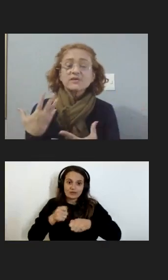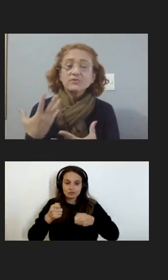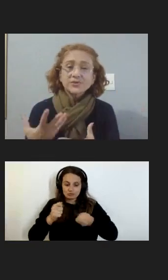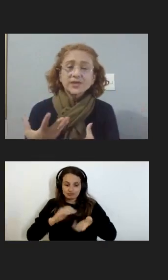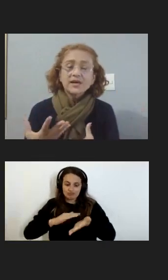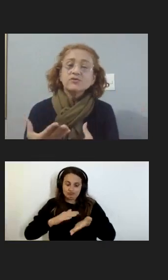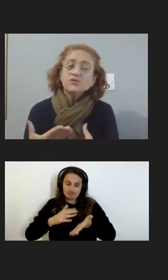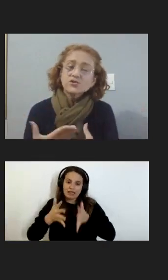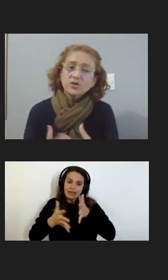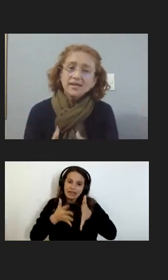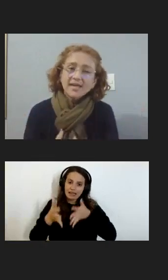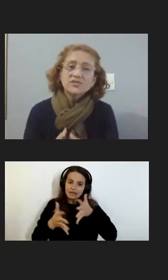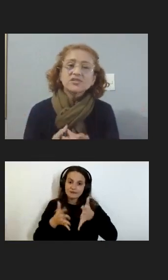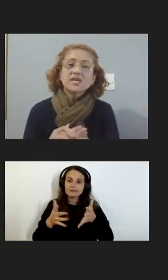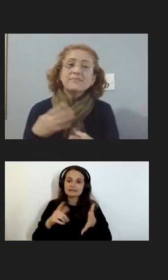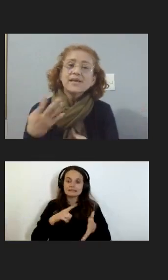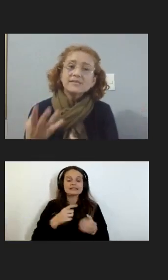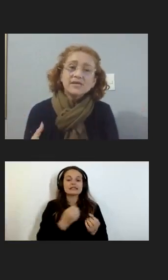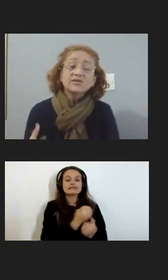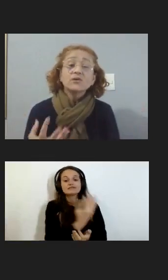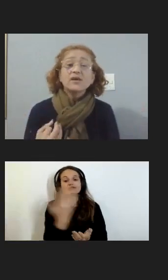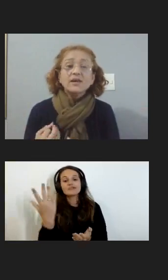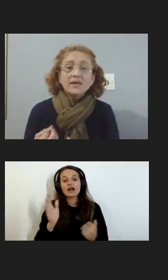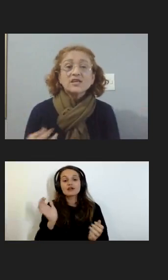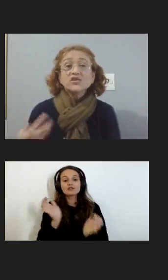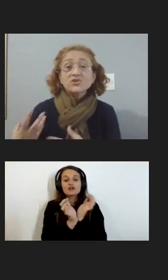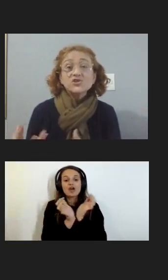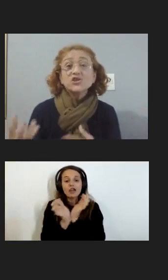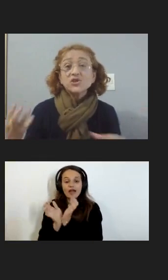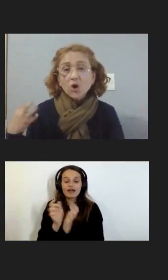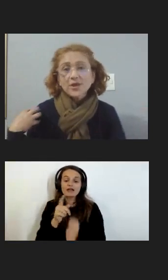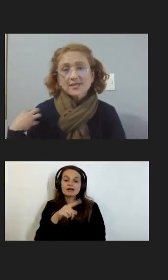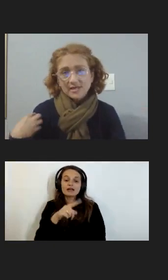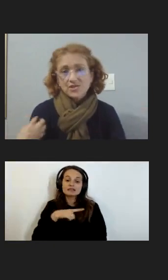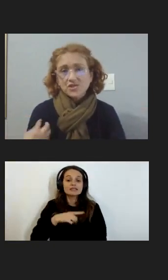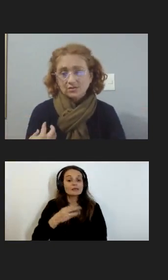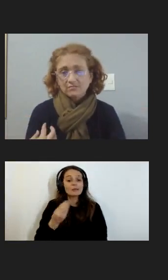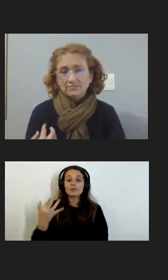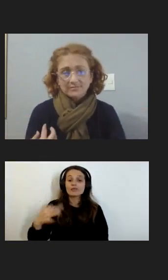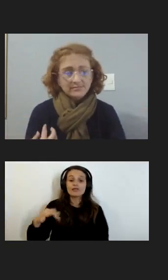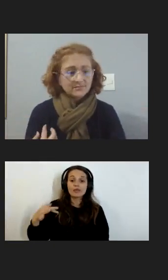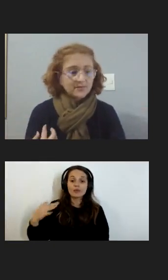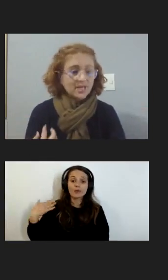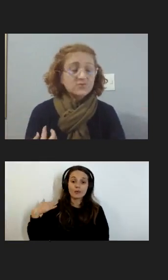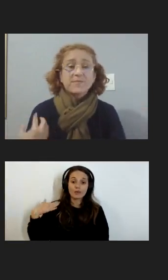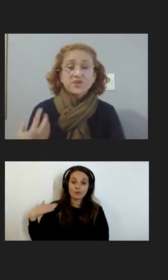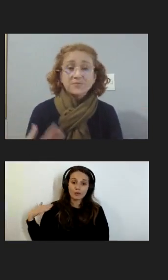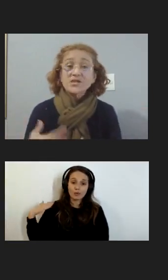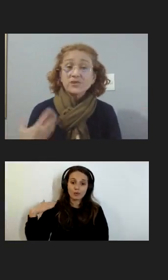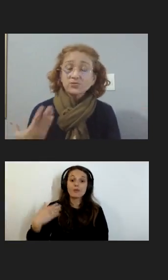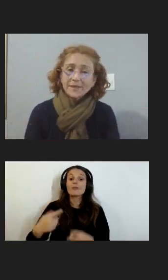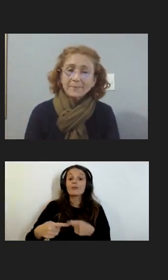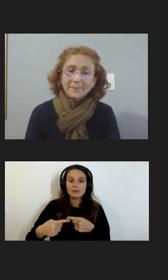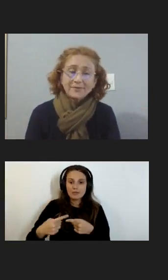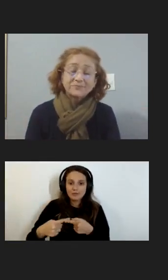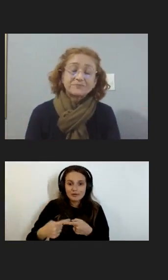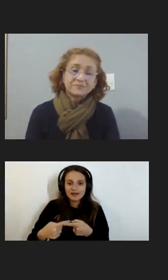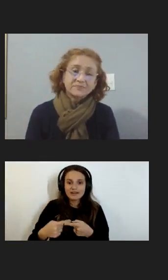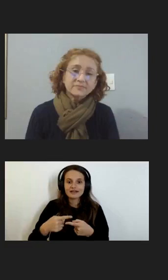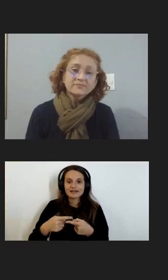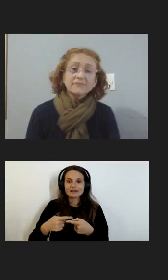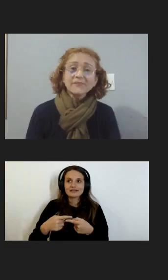consegue encontrar muitos colegas que apresentam questões de dor nessa região, né? Justamente pela questão do